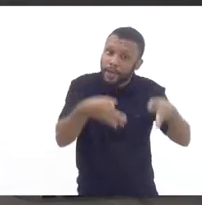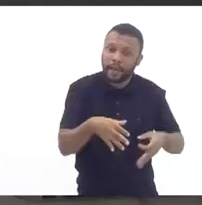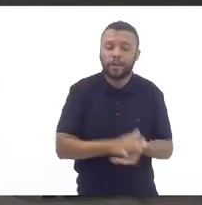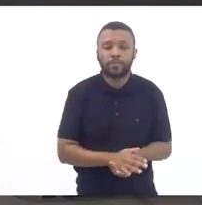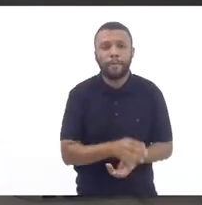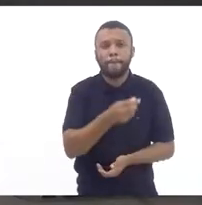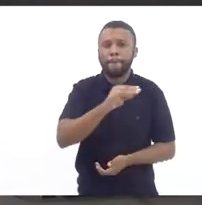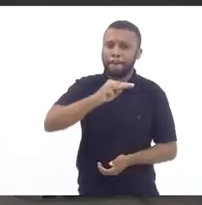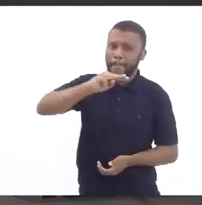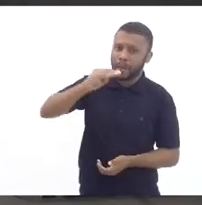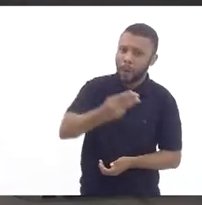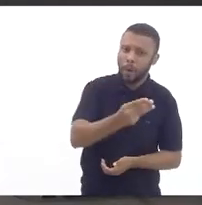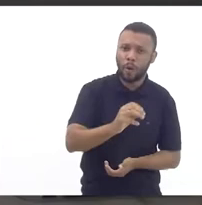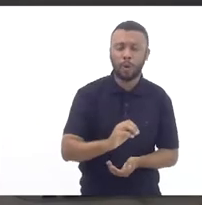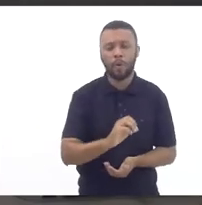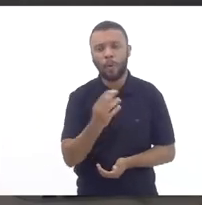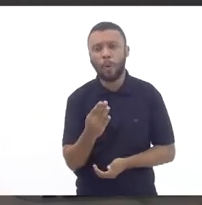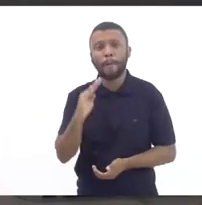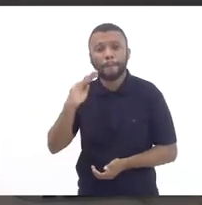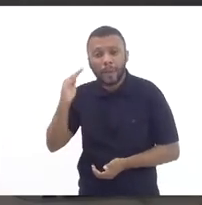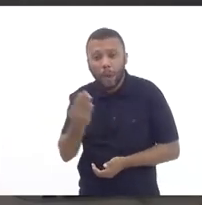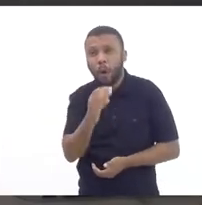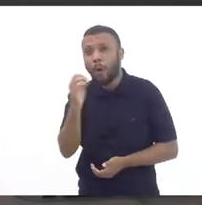se botasse 1 milhão, botava